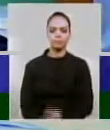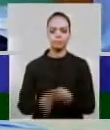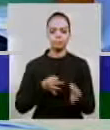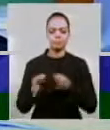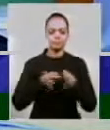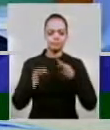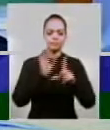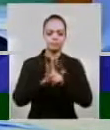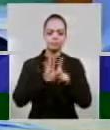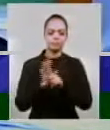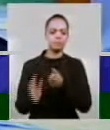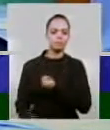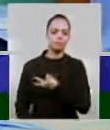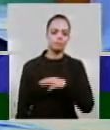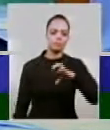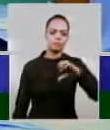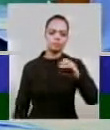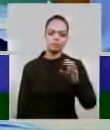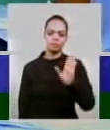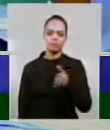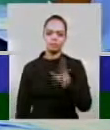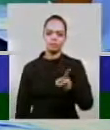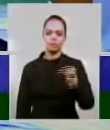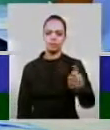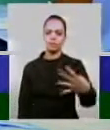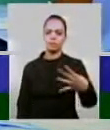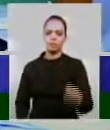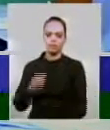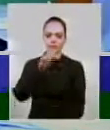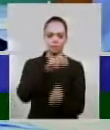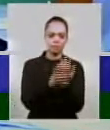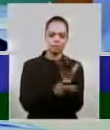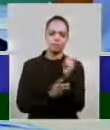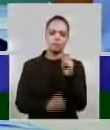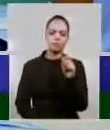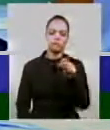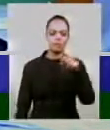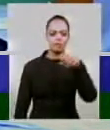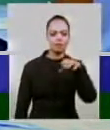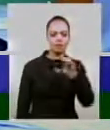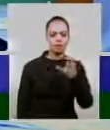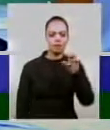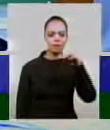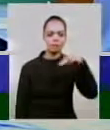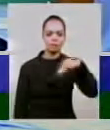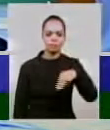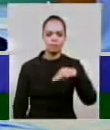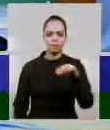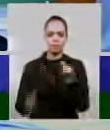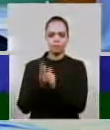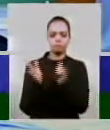Projeto de Lei número 90 de 2014, que institui a Câmara Intersessorial